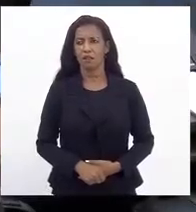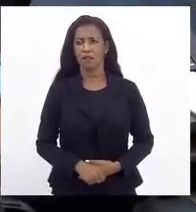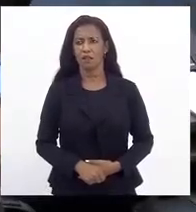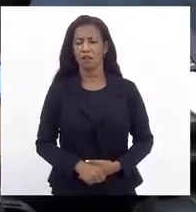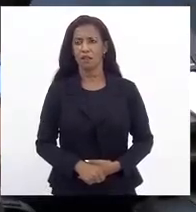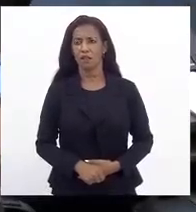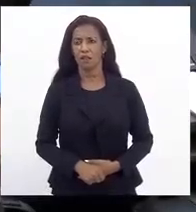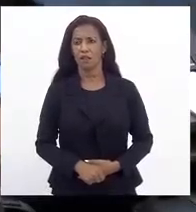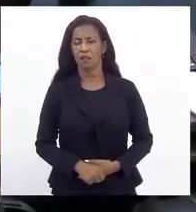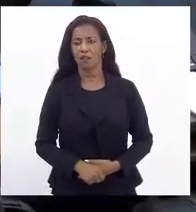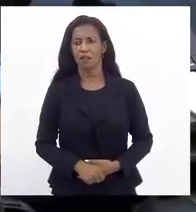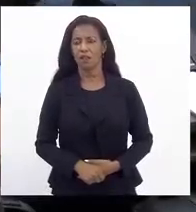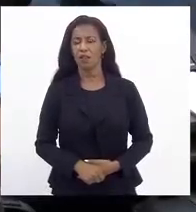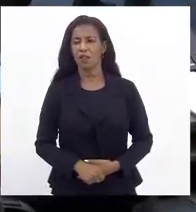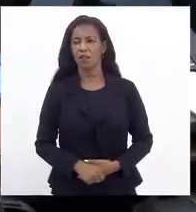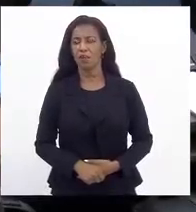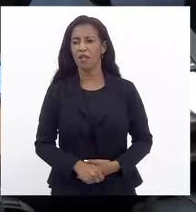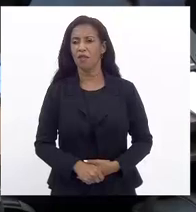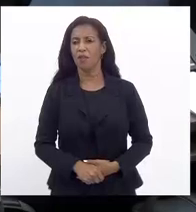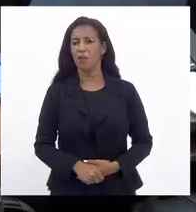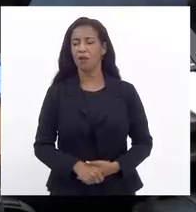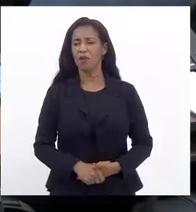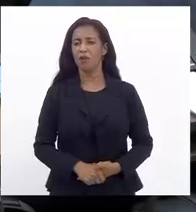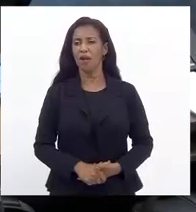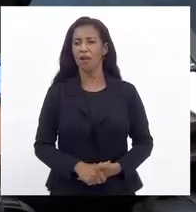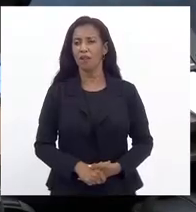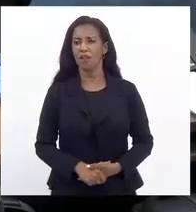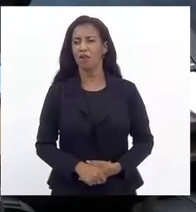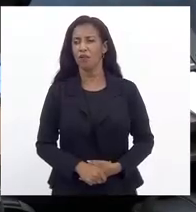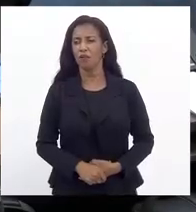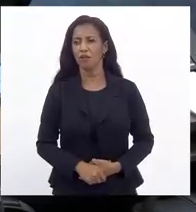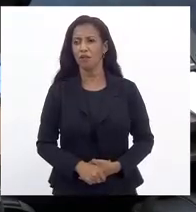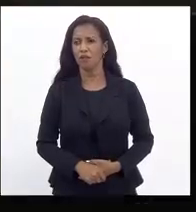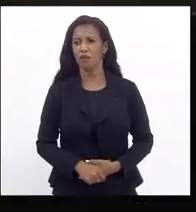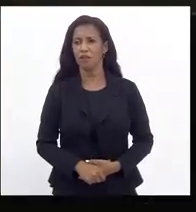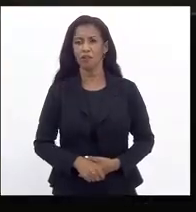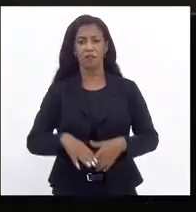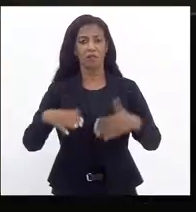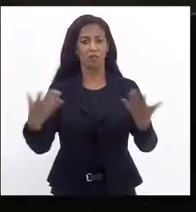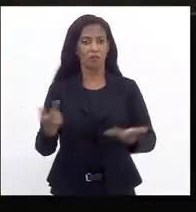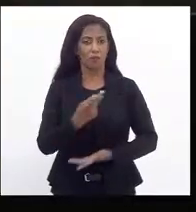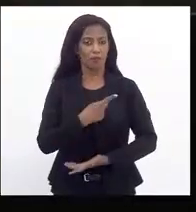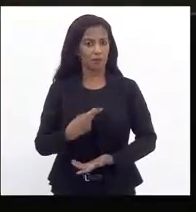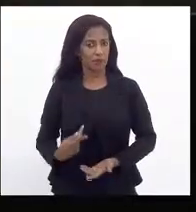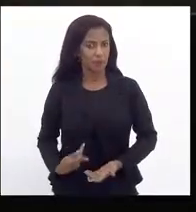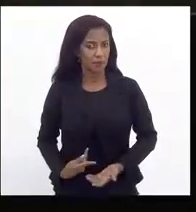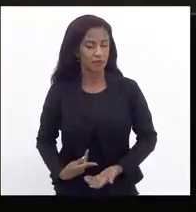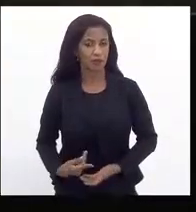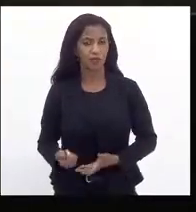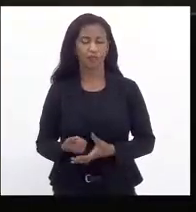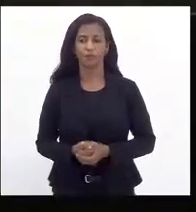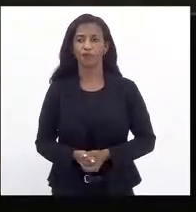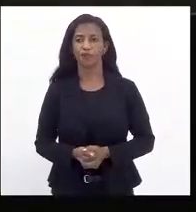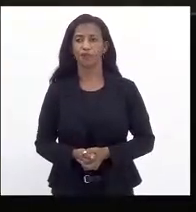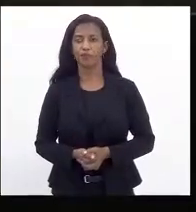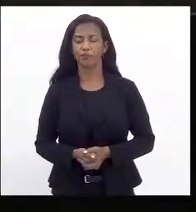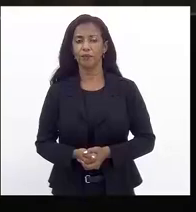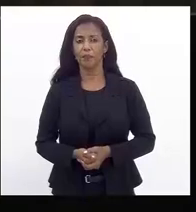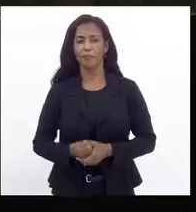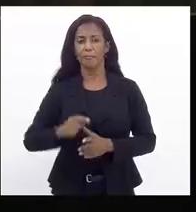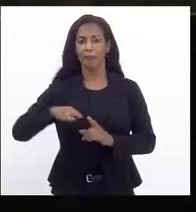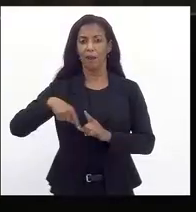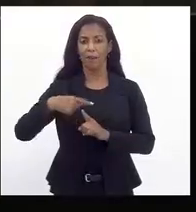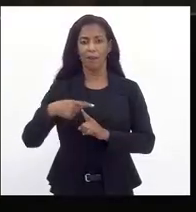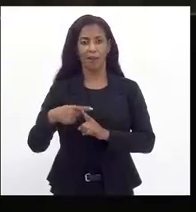e obrigado é que estava sem som é senhor presidente demais